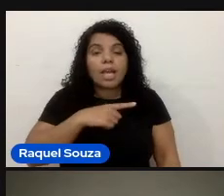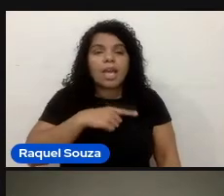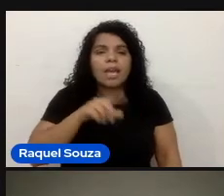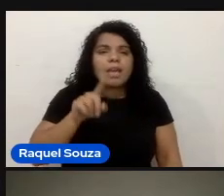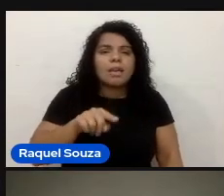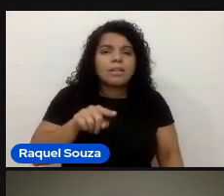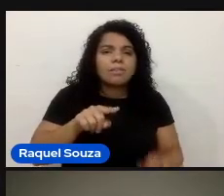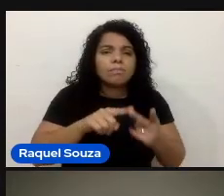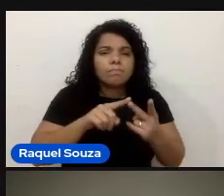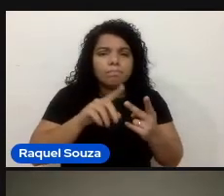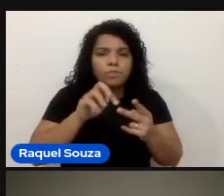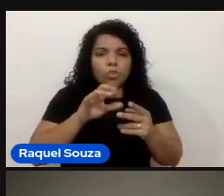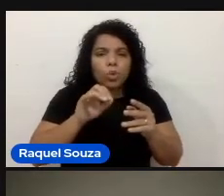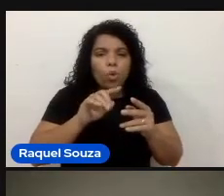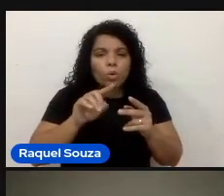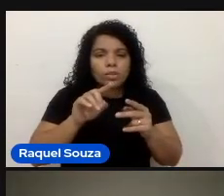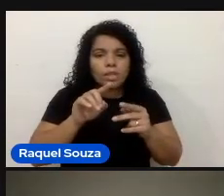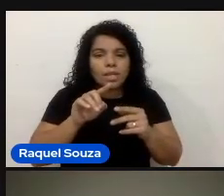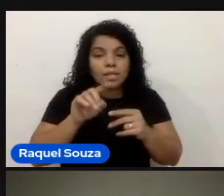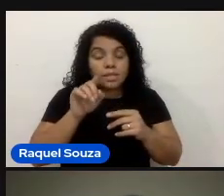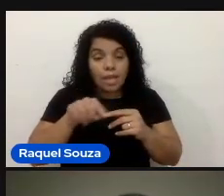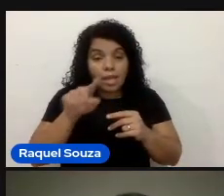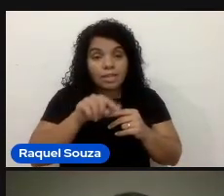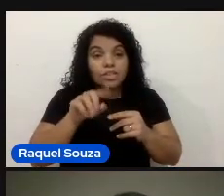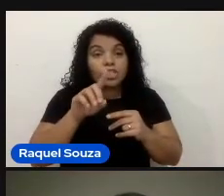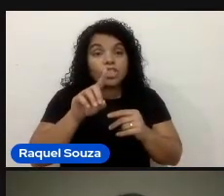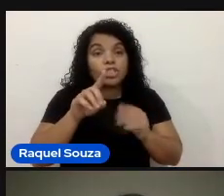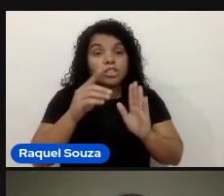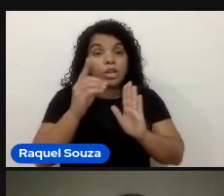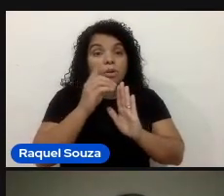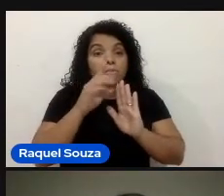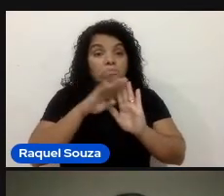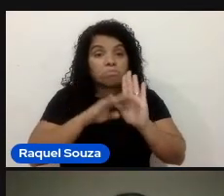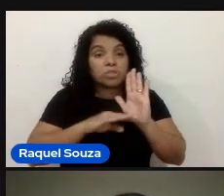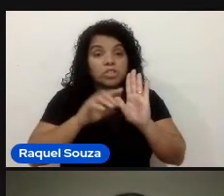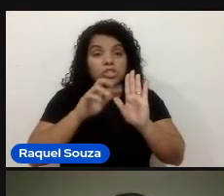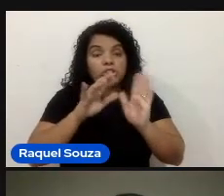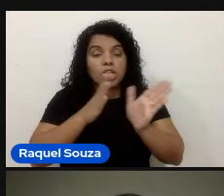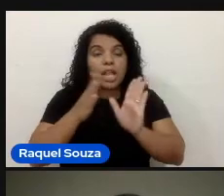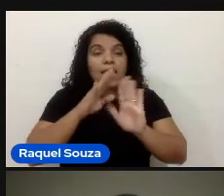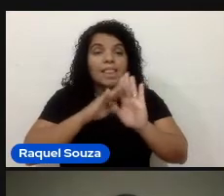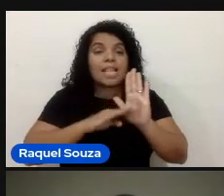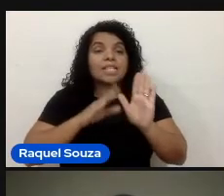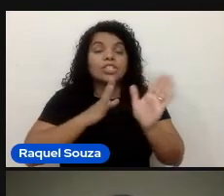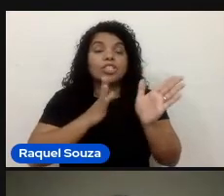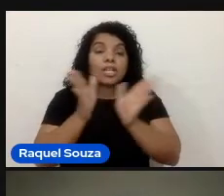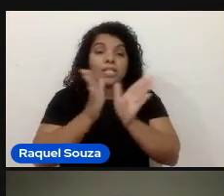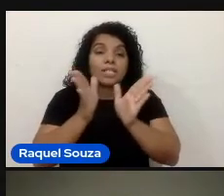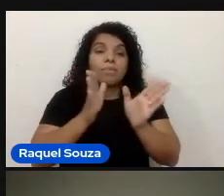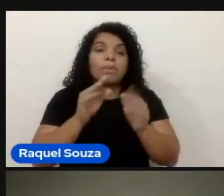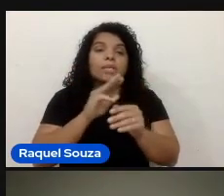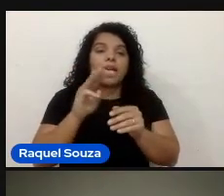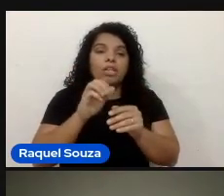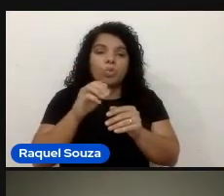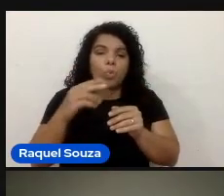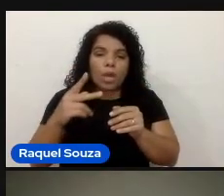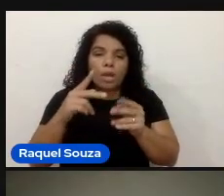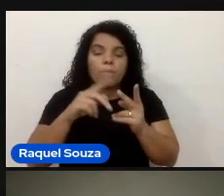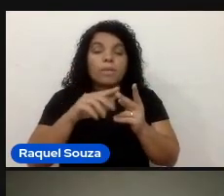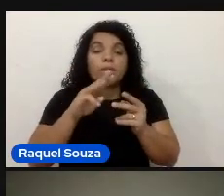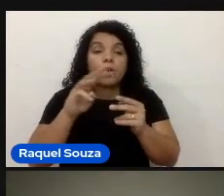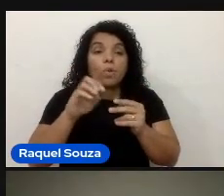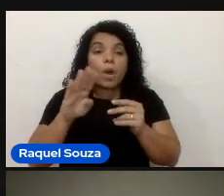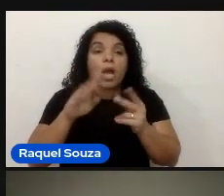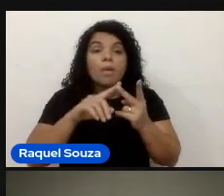Accessibility Guidelines. Então, diretrizes de acessibilidade web. Então, o WCAG ele tem